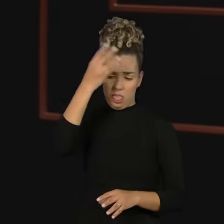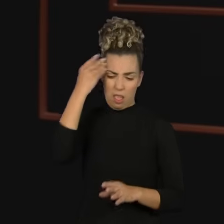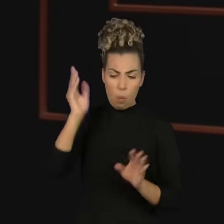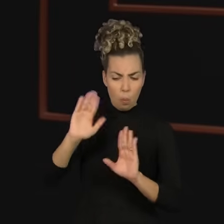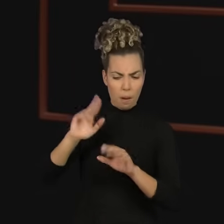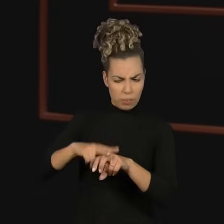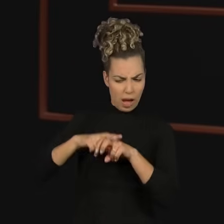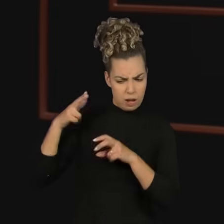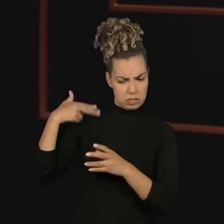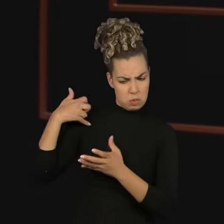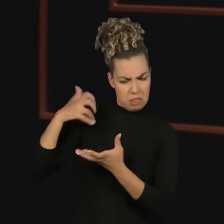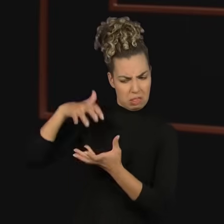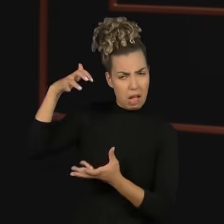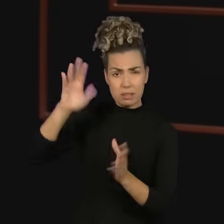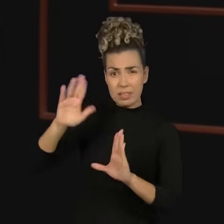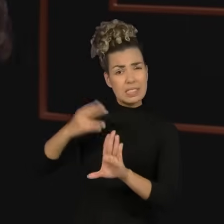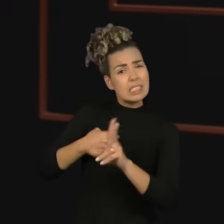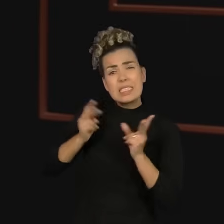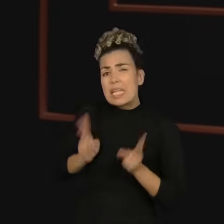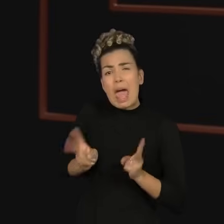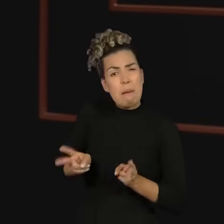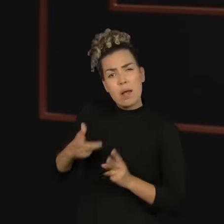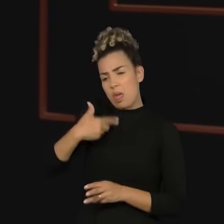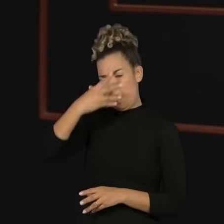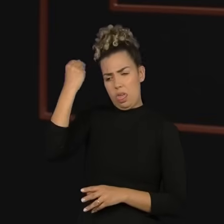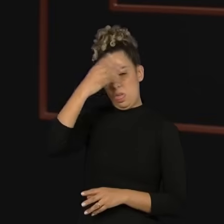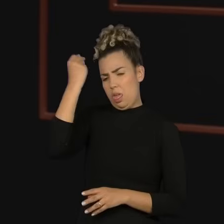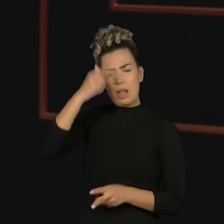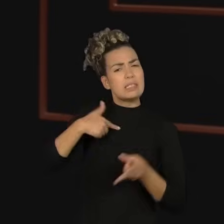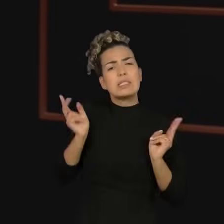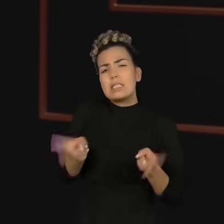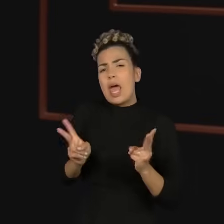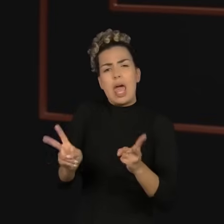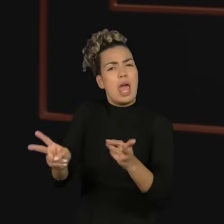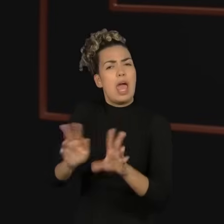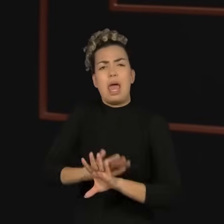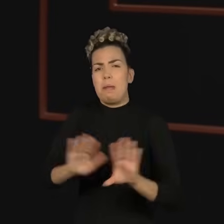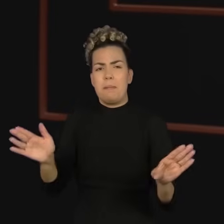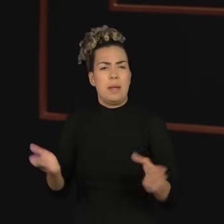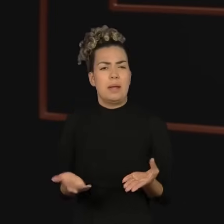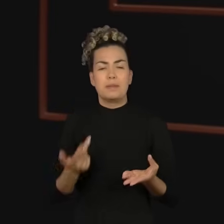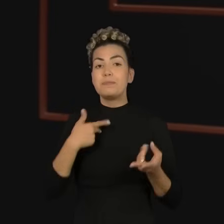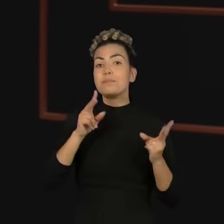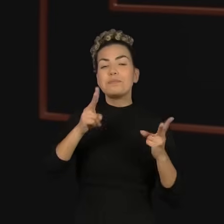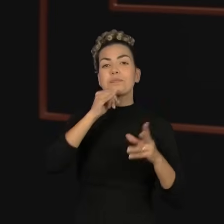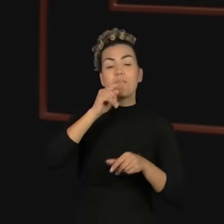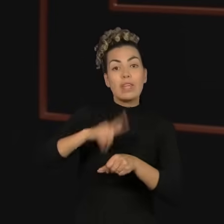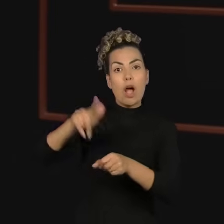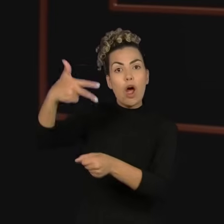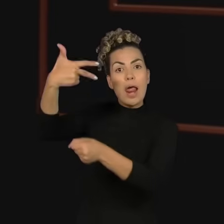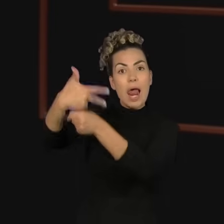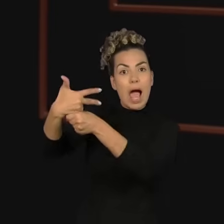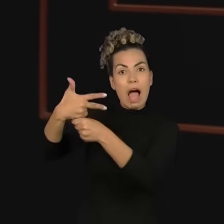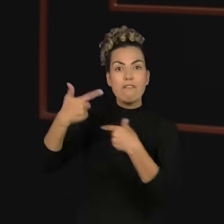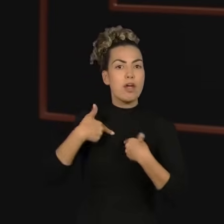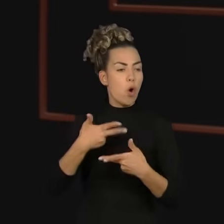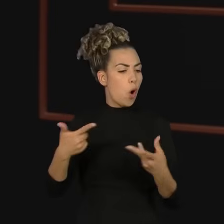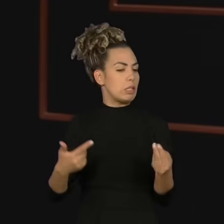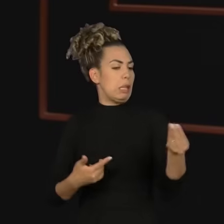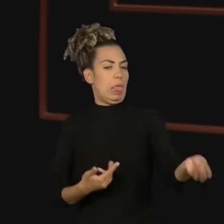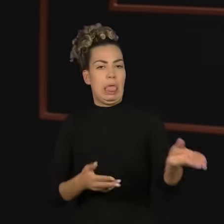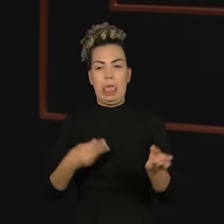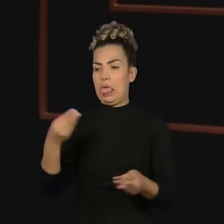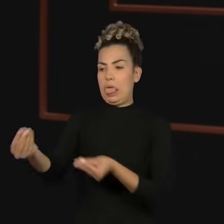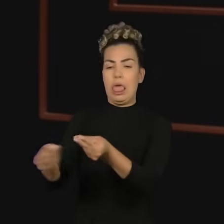tenha piorado um pouco. Mas assim, eu sempre deixo coisas no cenário. Sempre tem uma pessoa que vem dizer, esse celular é seu,